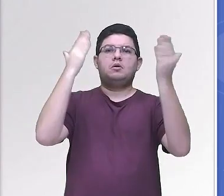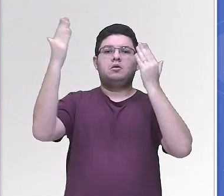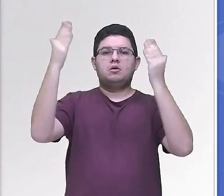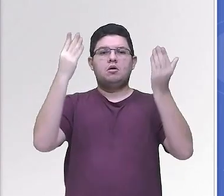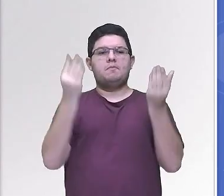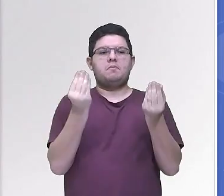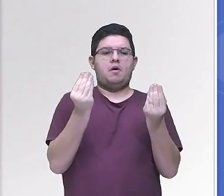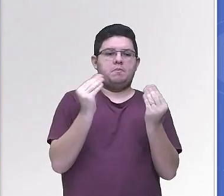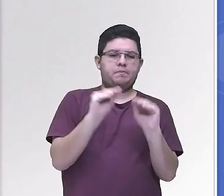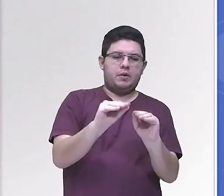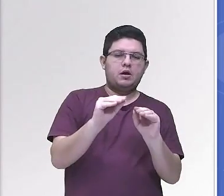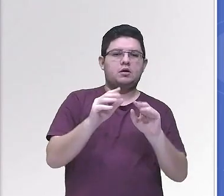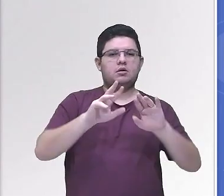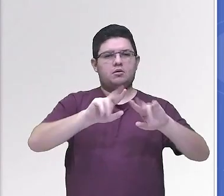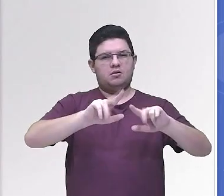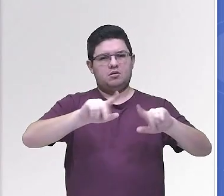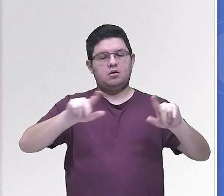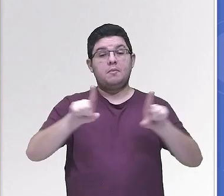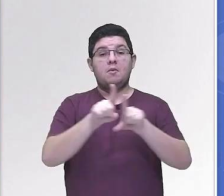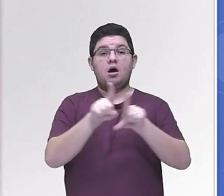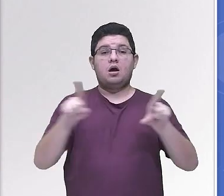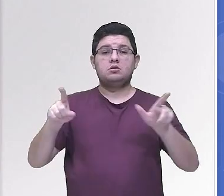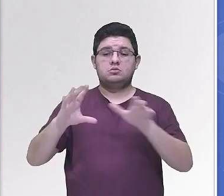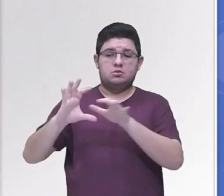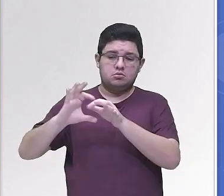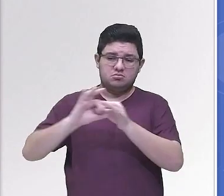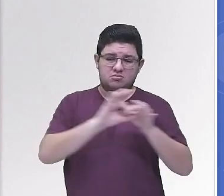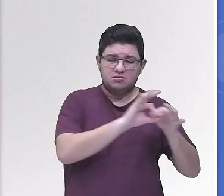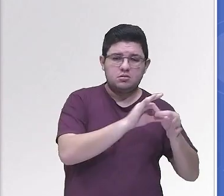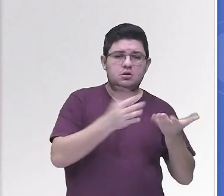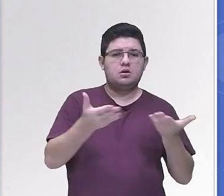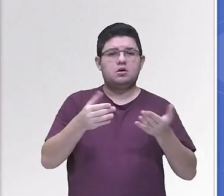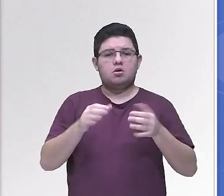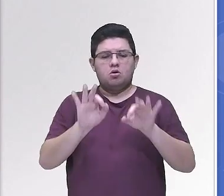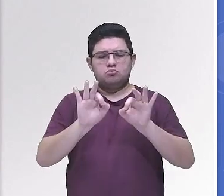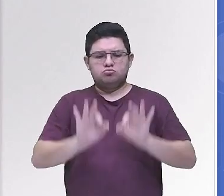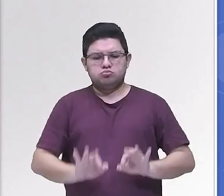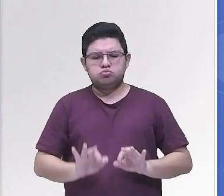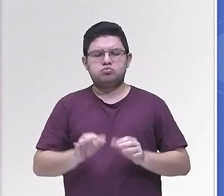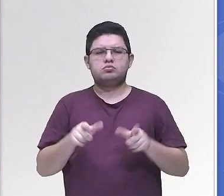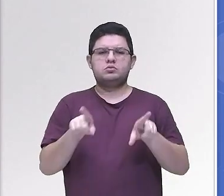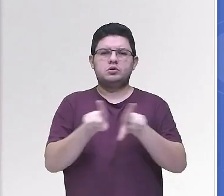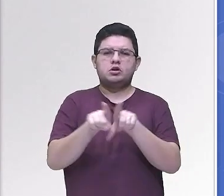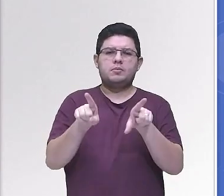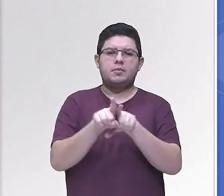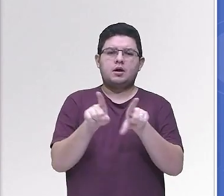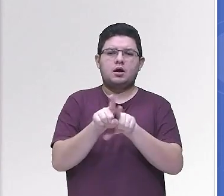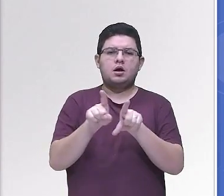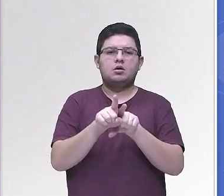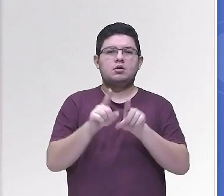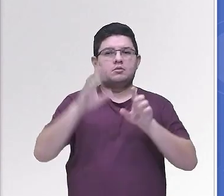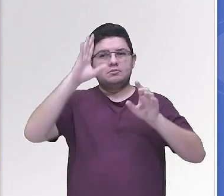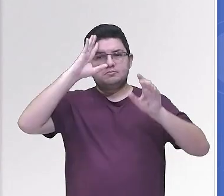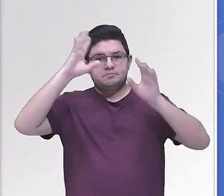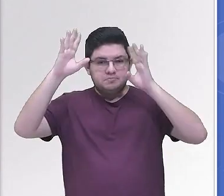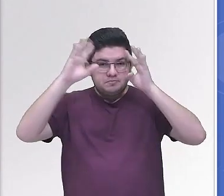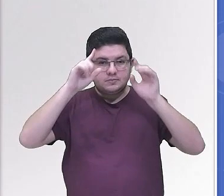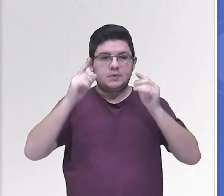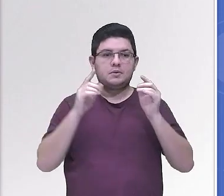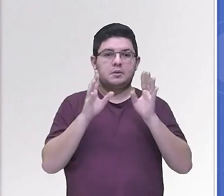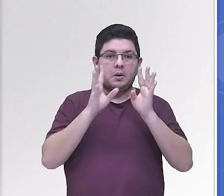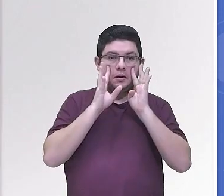essa rigorosidade, sem essa radicalidade, sem essa conjuntividade. Então, não tem